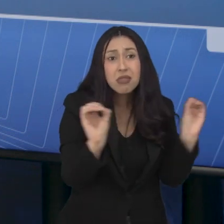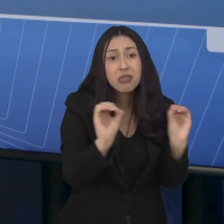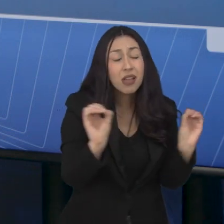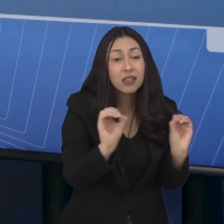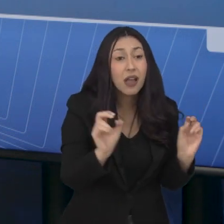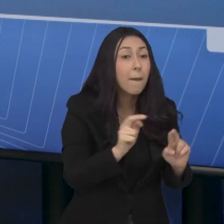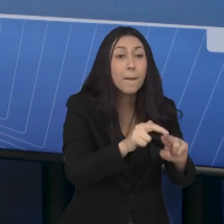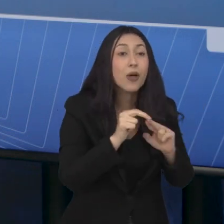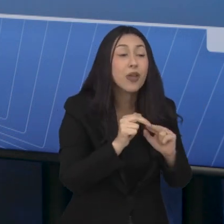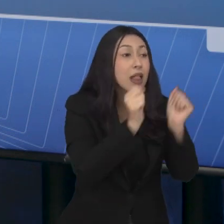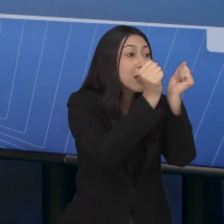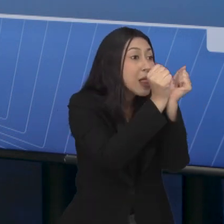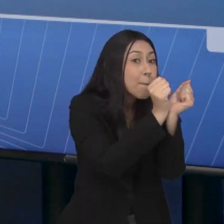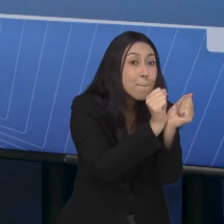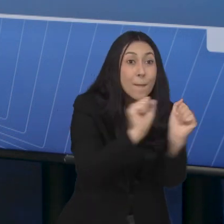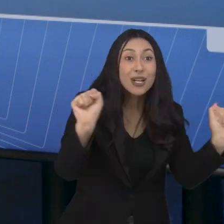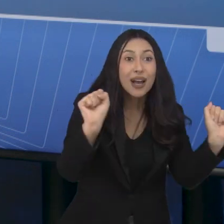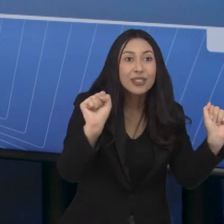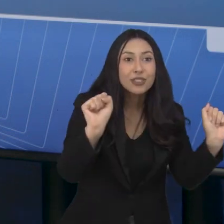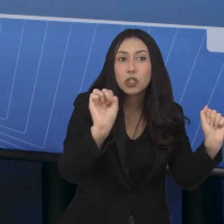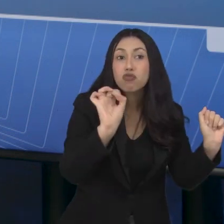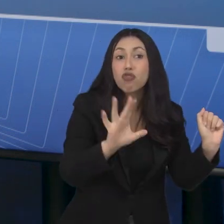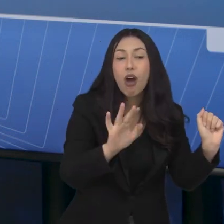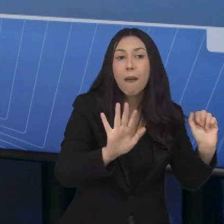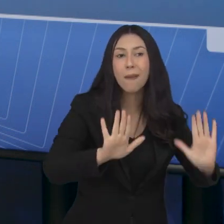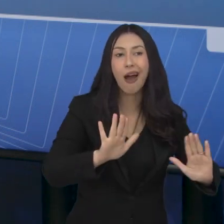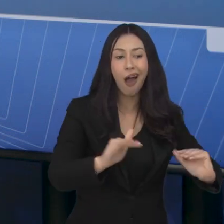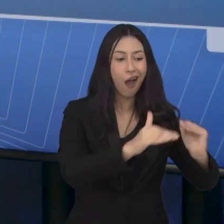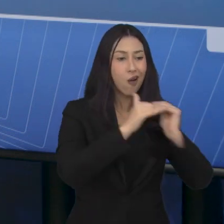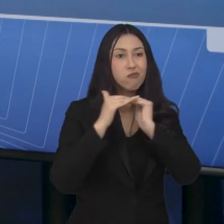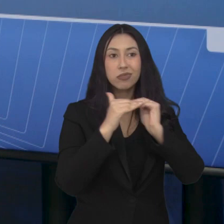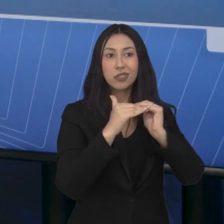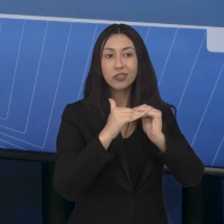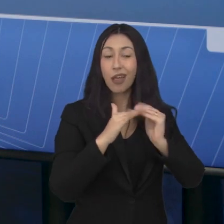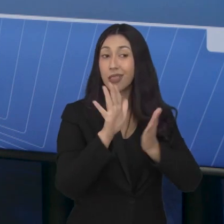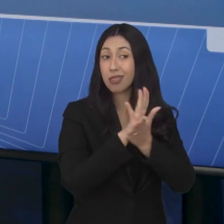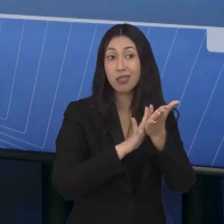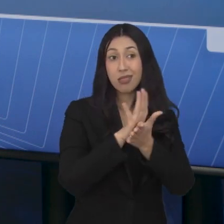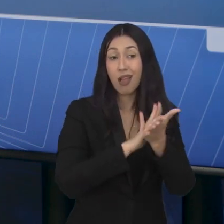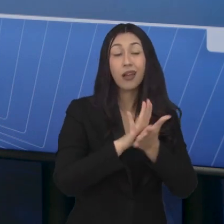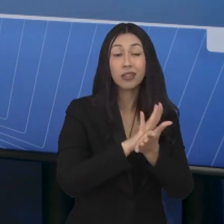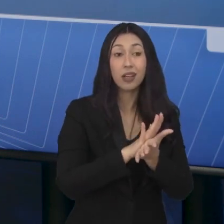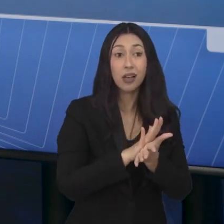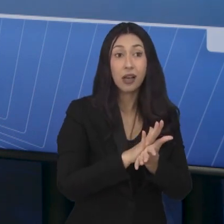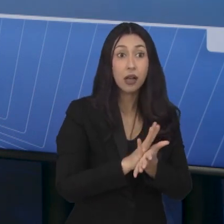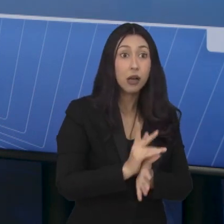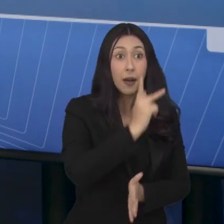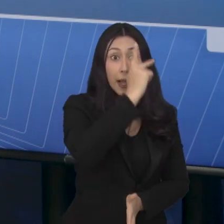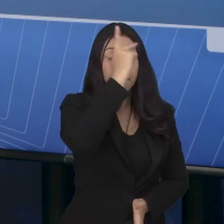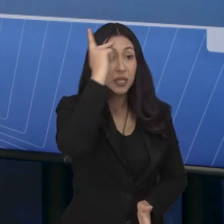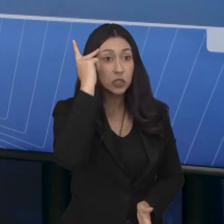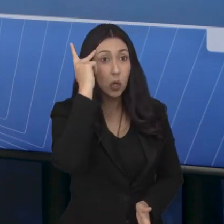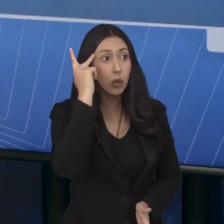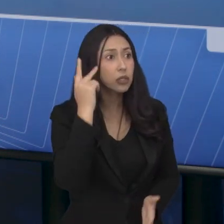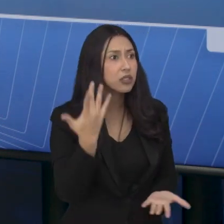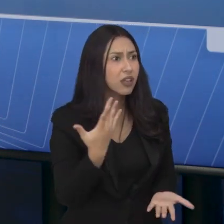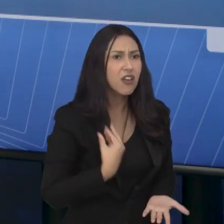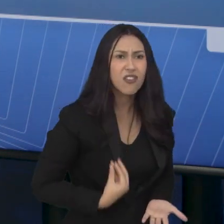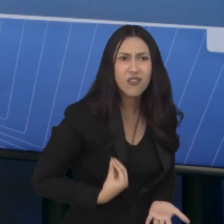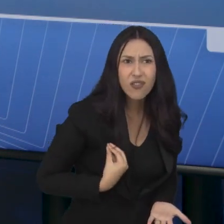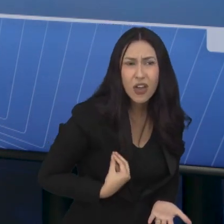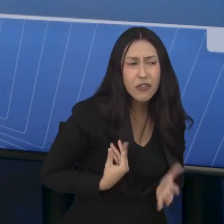essa liberdade, ela não veio acompanhada de igualdade. E isso é um reflexo muito importante, porque pessoas que perderam o direito à